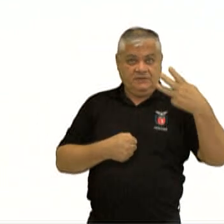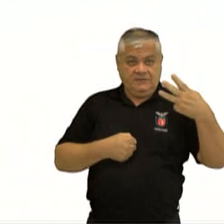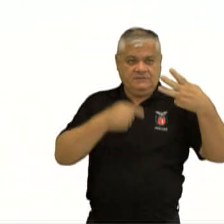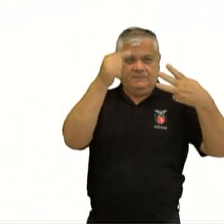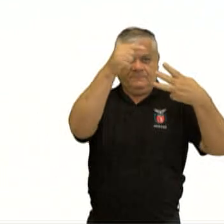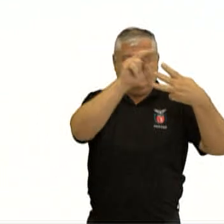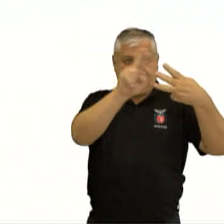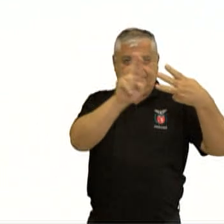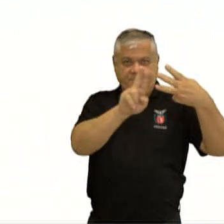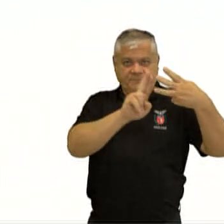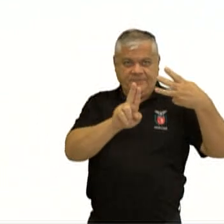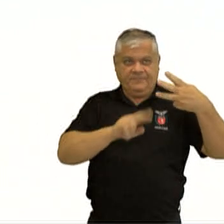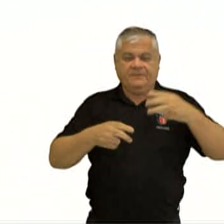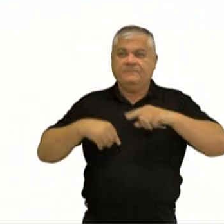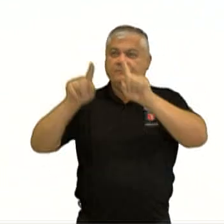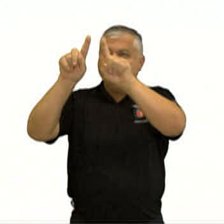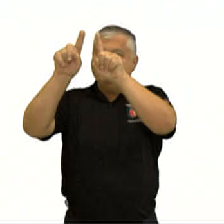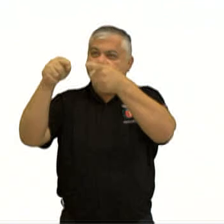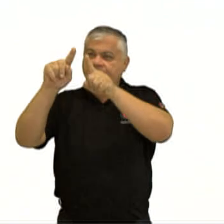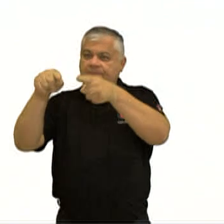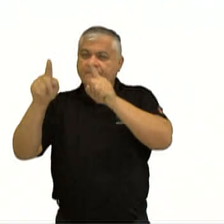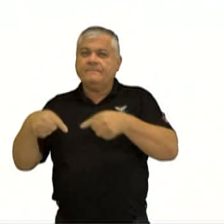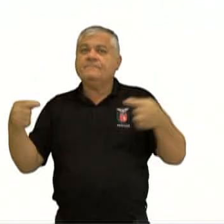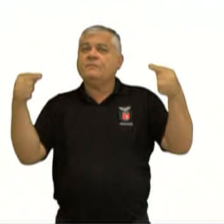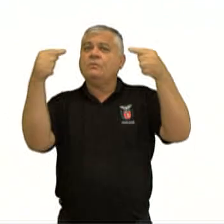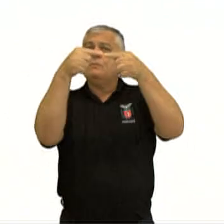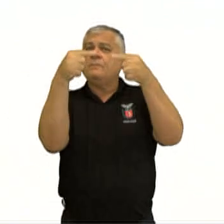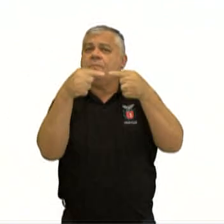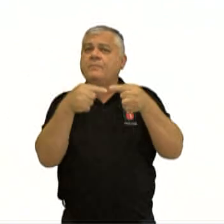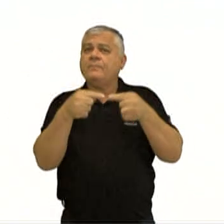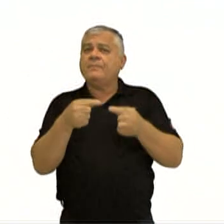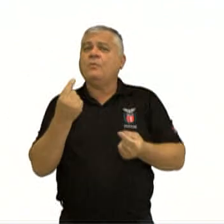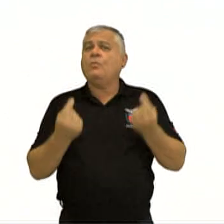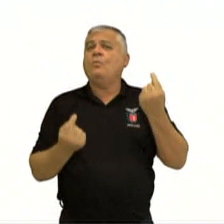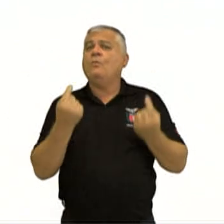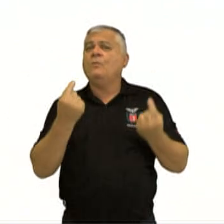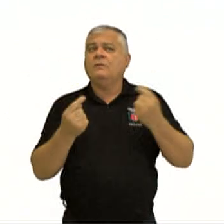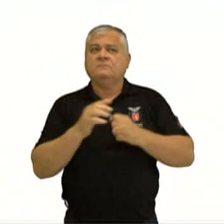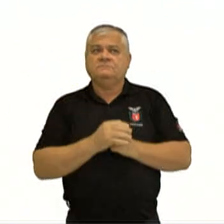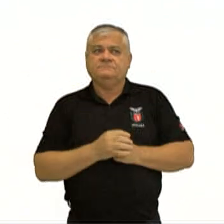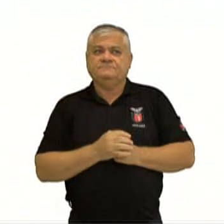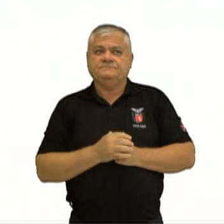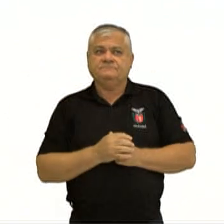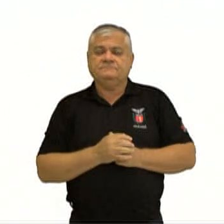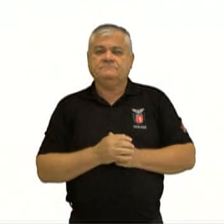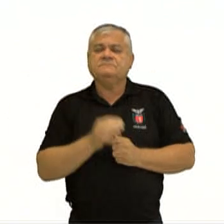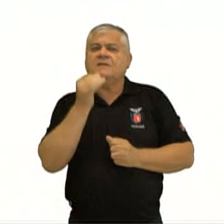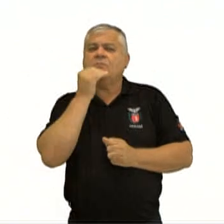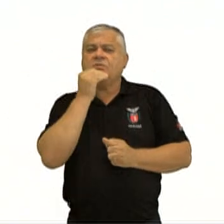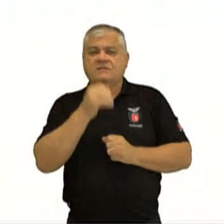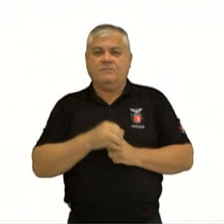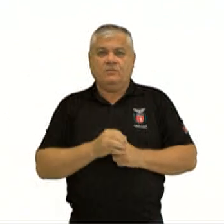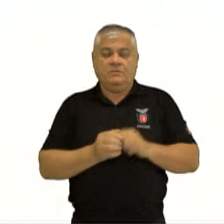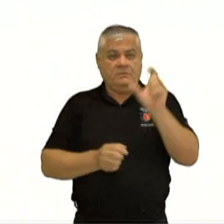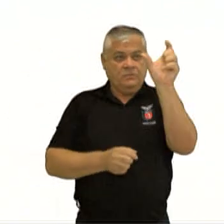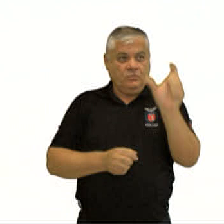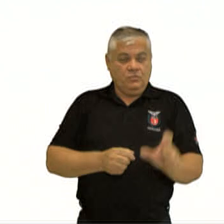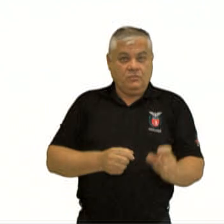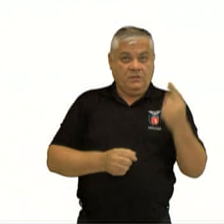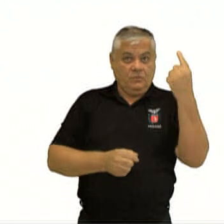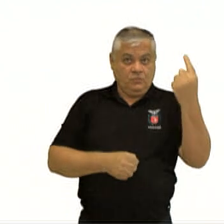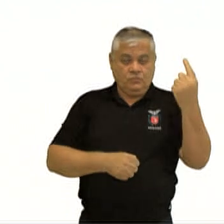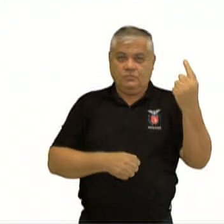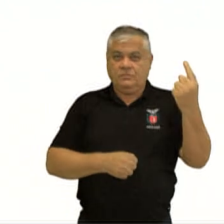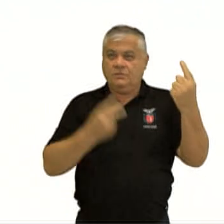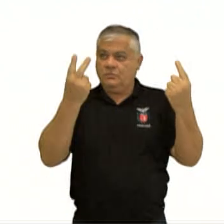carboidratos e a 2, alguns desses carboidratos ali, né, relacionados com a coluna 1. Associe adequadamente a segunda